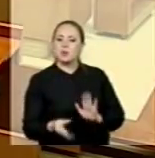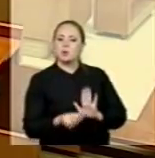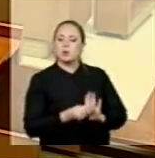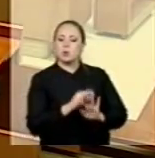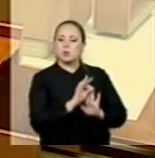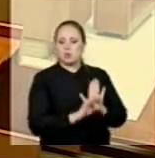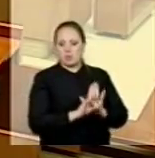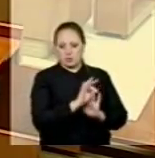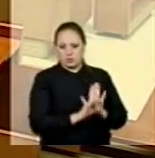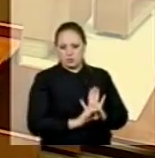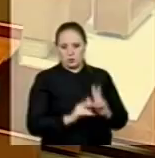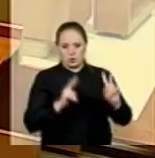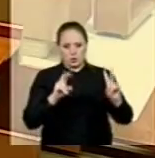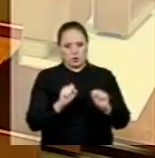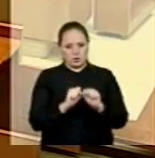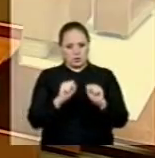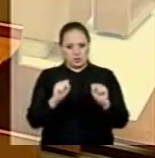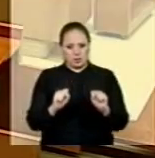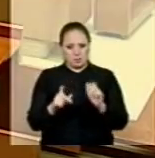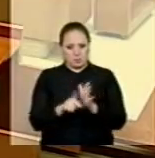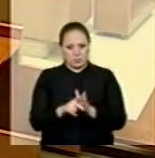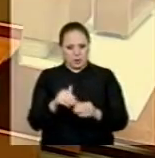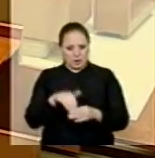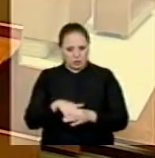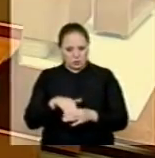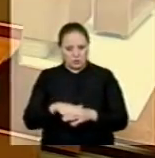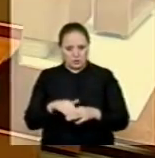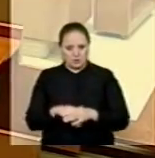preceituado sobre sistema eleitoral,